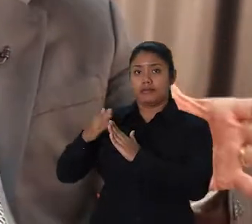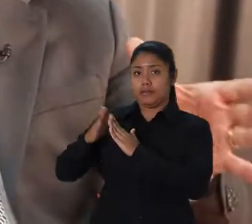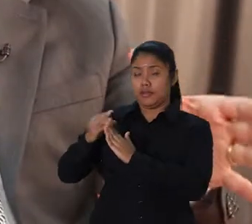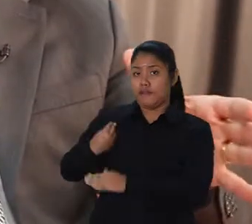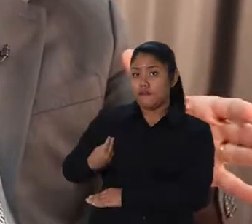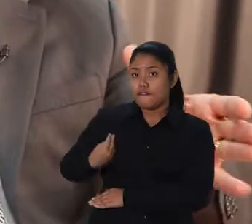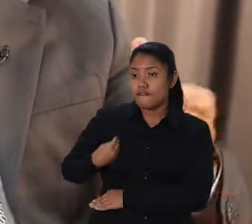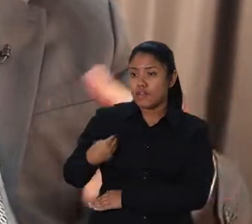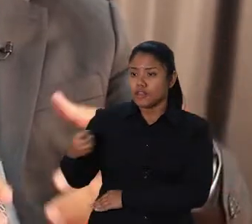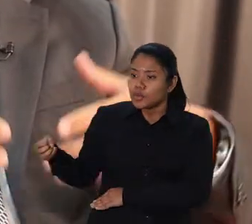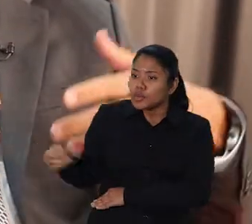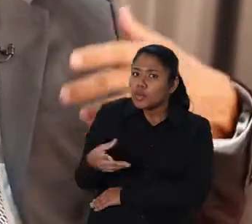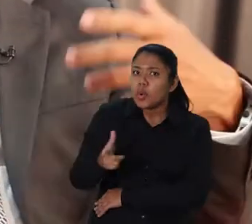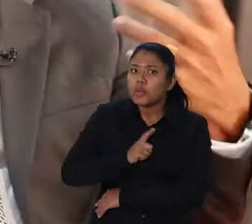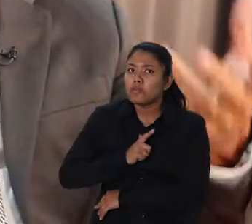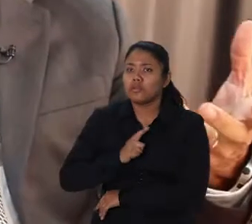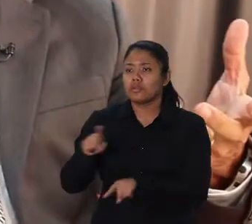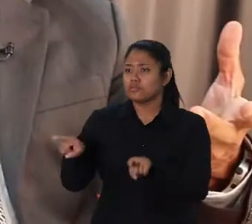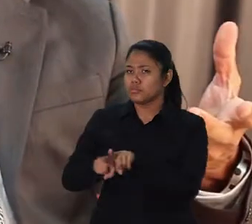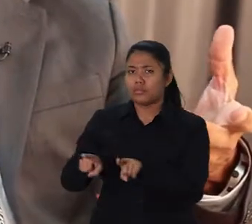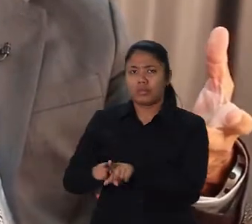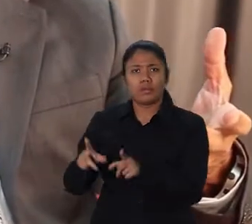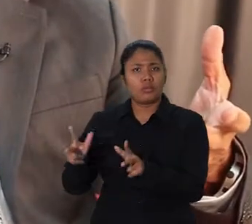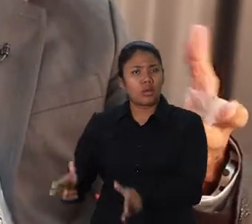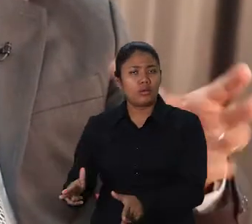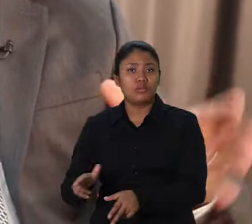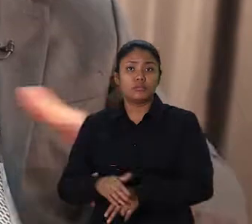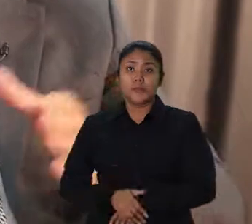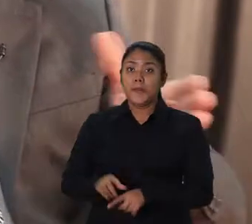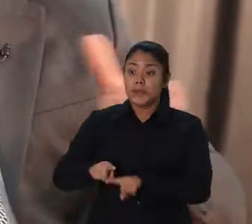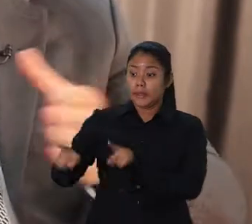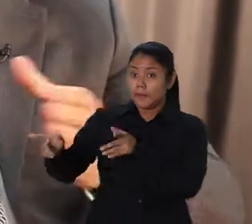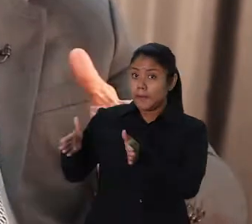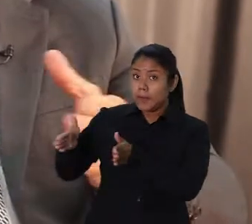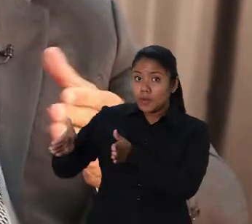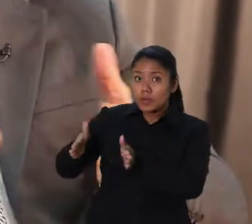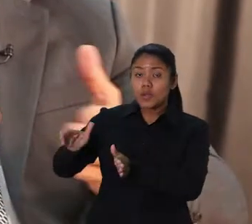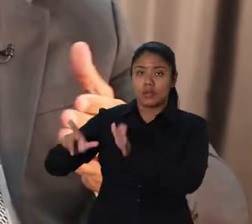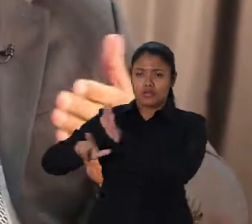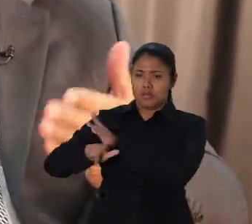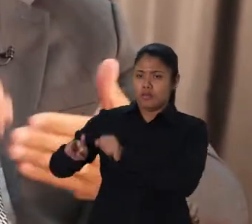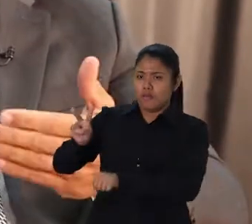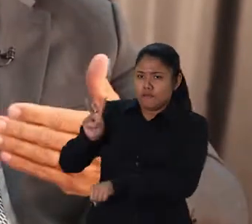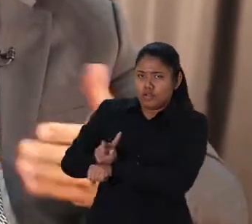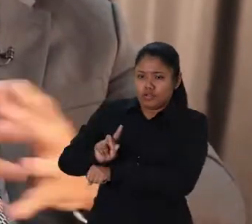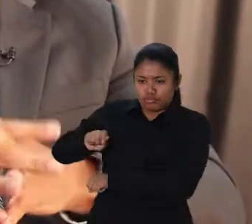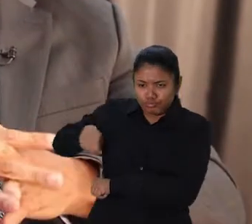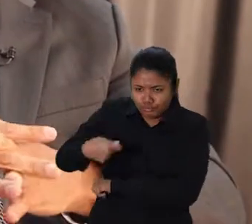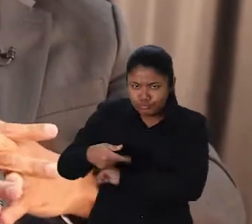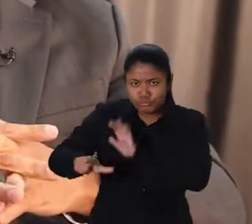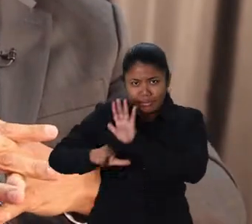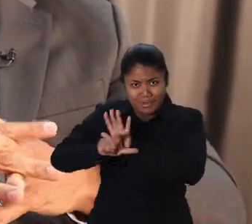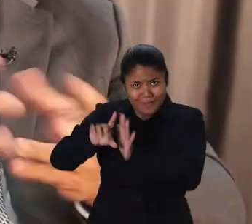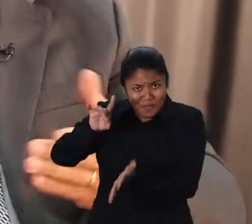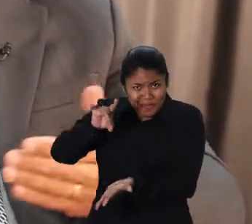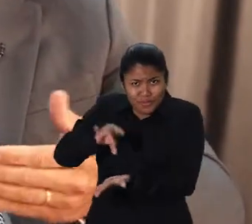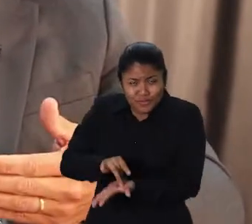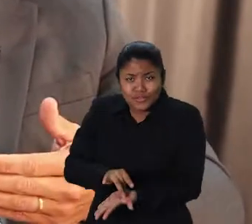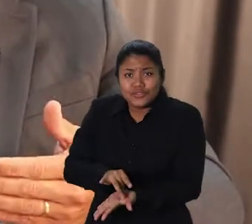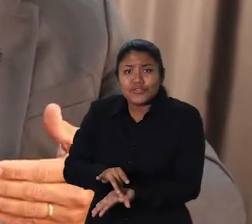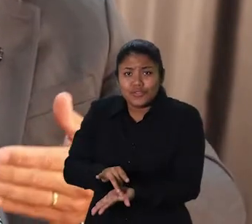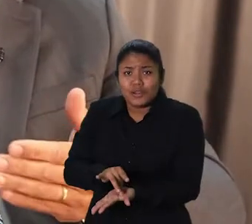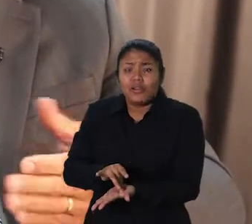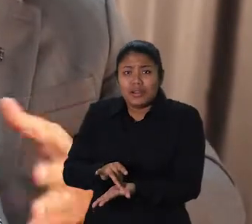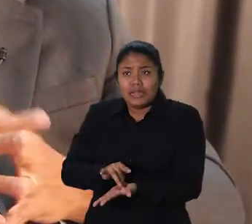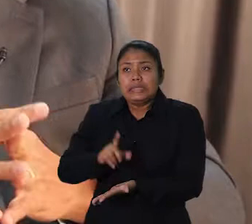capítulo everton fundiária uma nova concepção foi trazida só que dentro desse prazo que tem para a media provisória se transformar em lei e pode ser